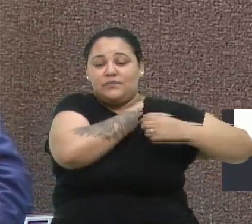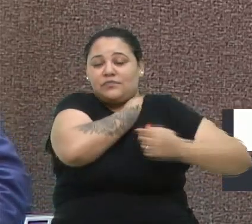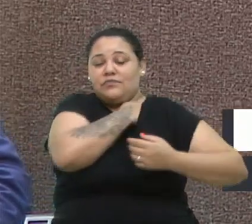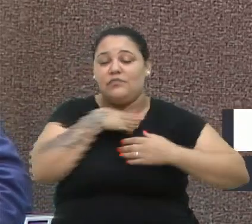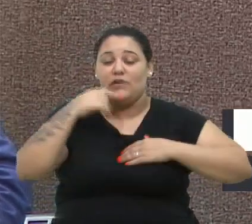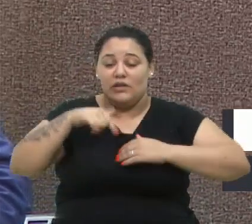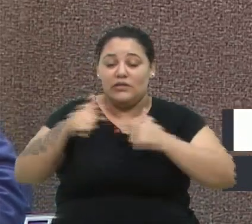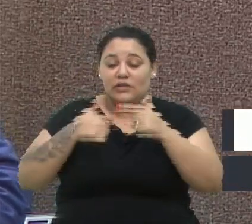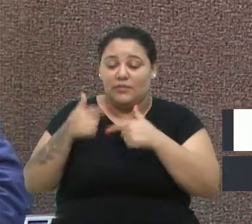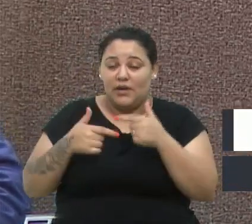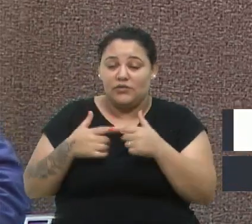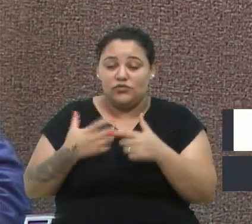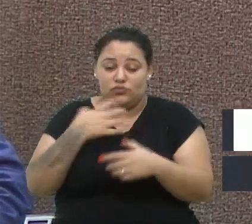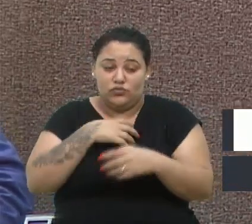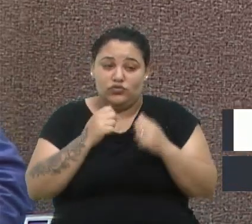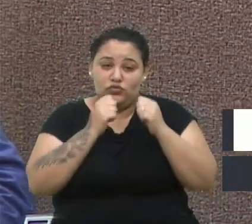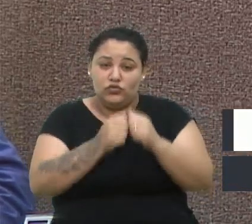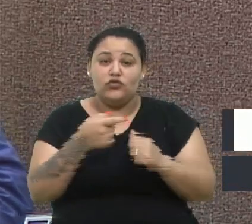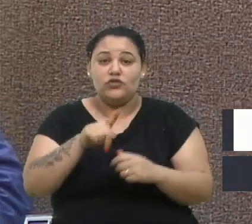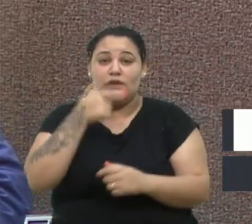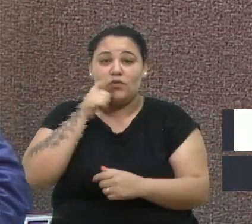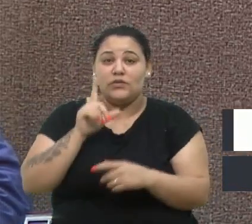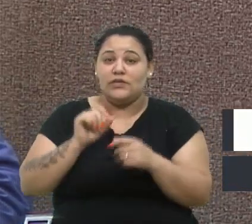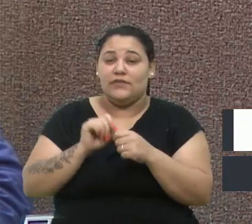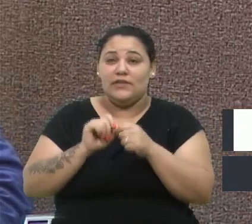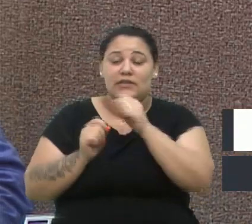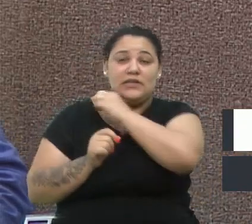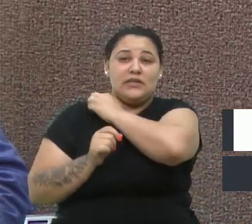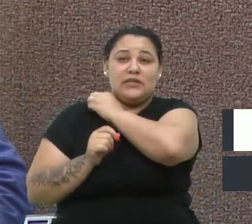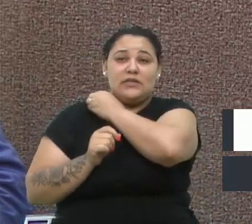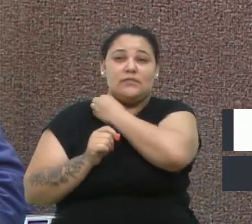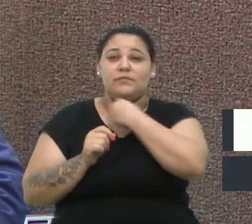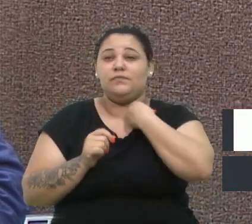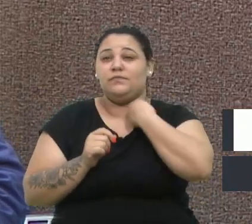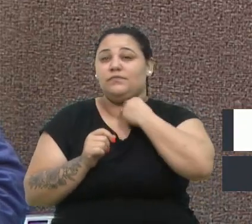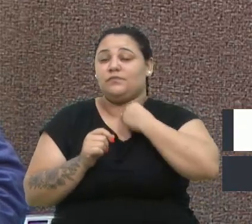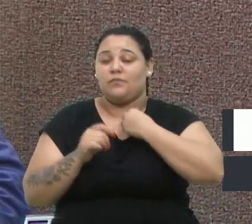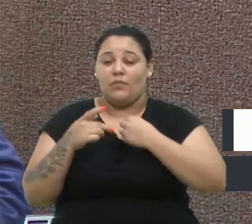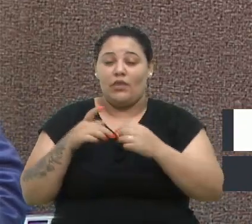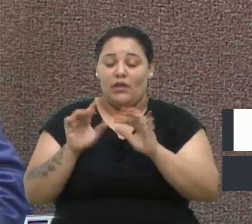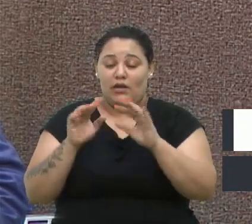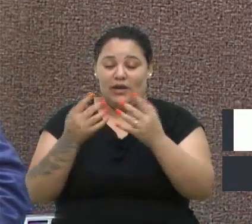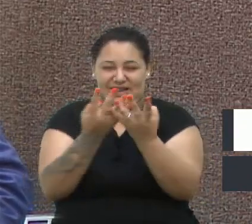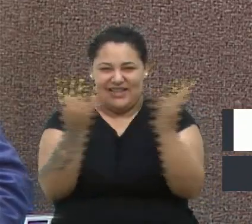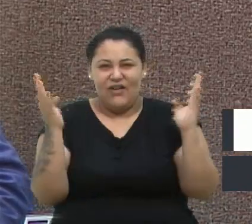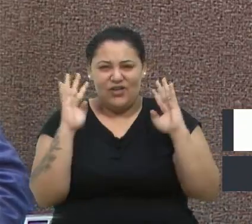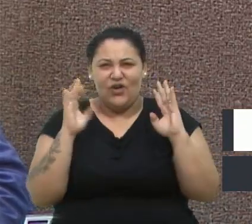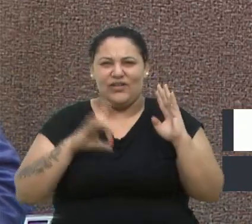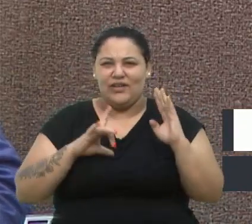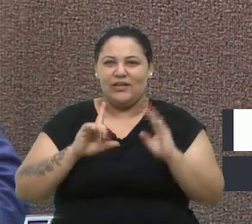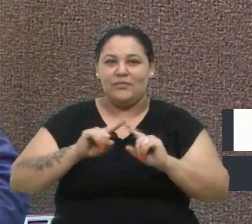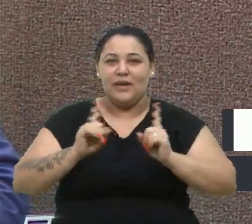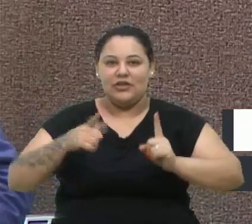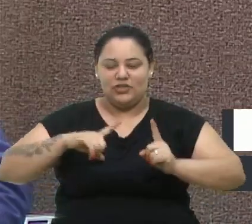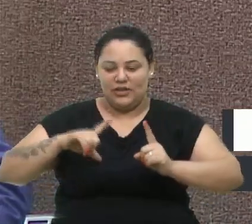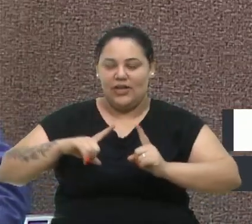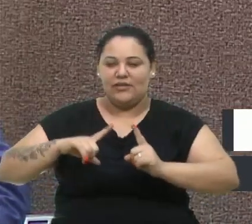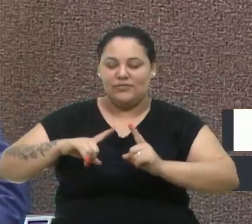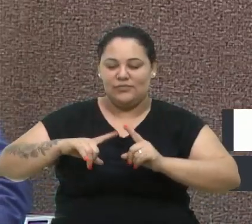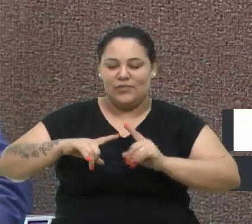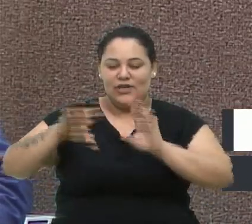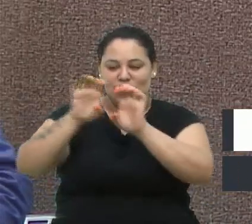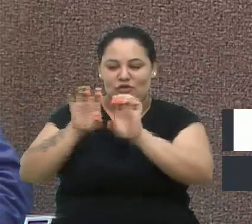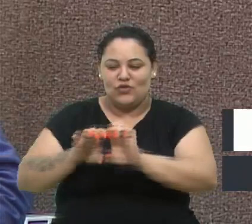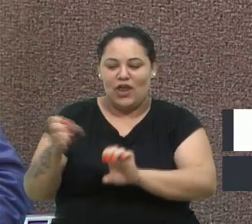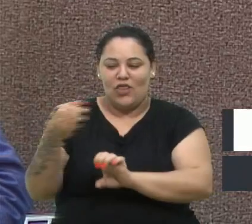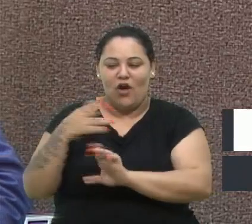conseguir fazer a tela ao redor do estacionamento, colocar o portão, mas já tem um parque revitalizado, pintado,